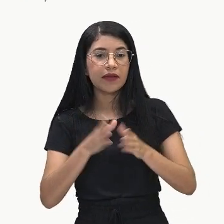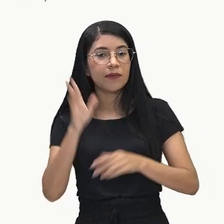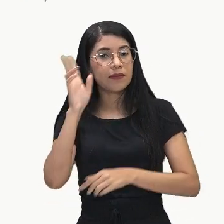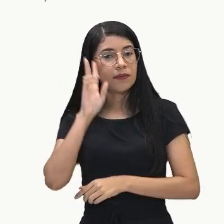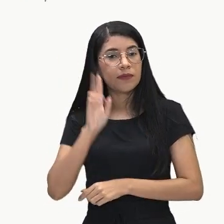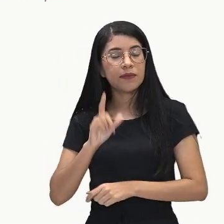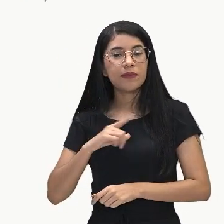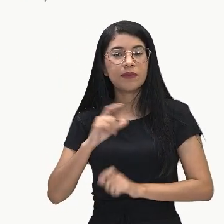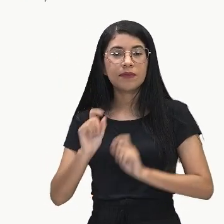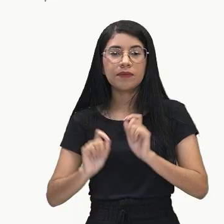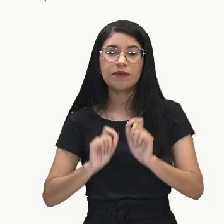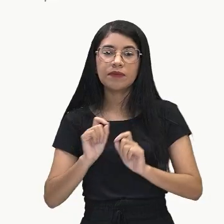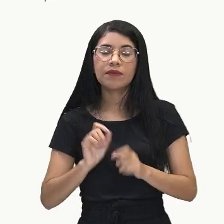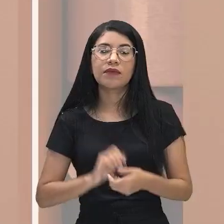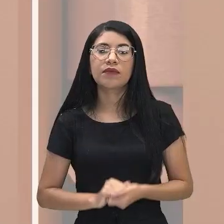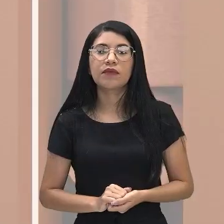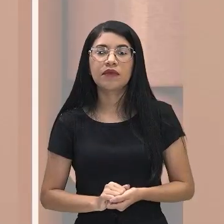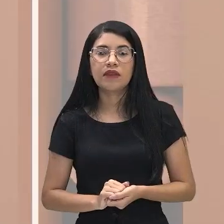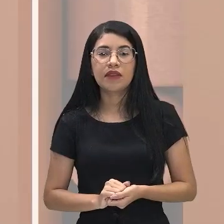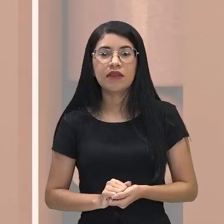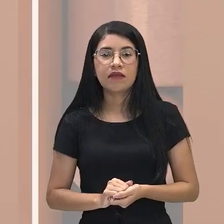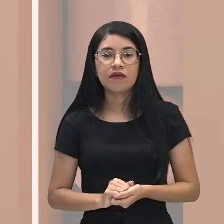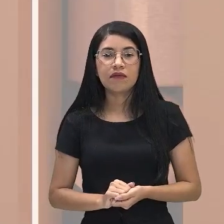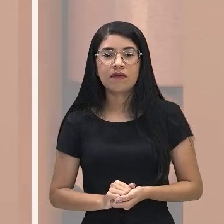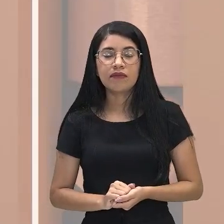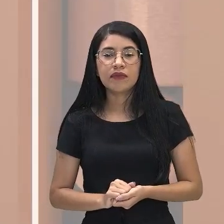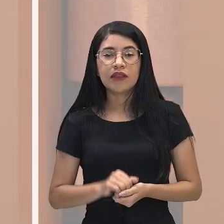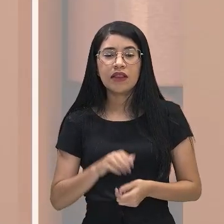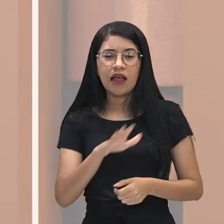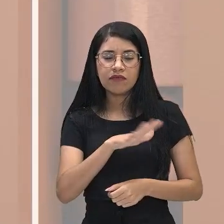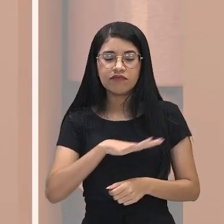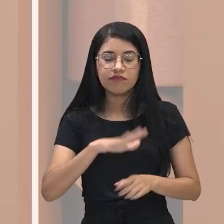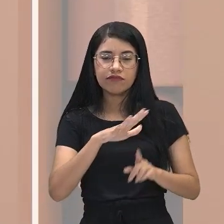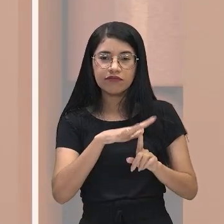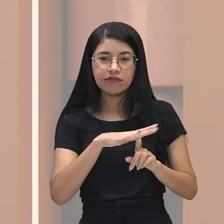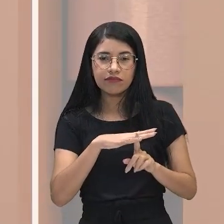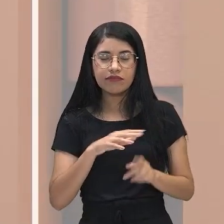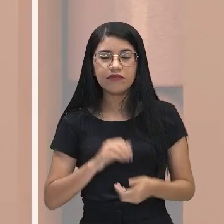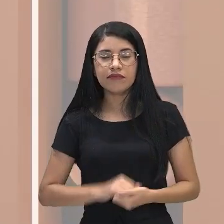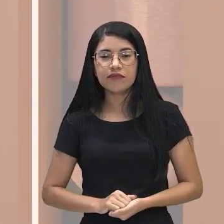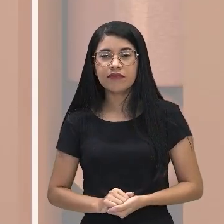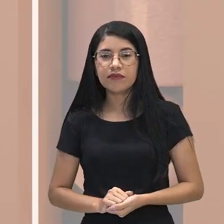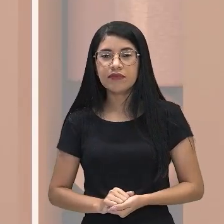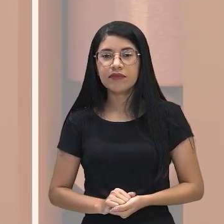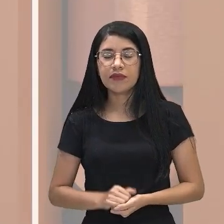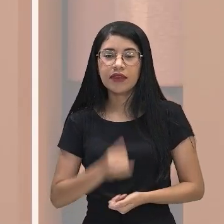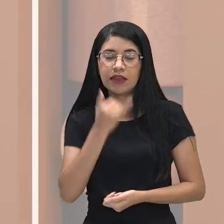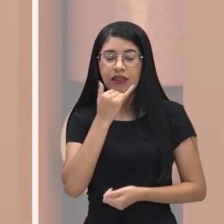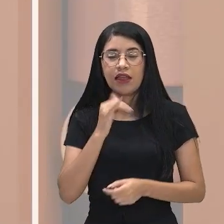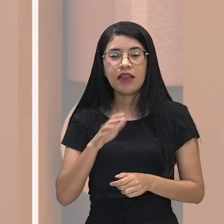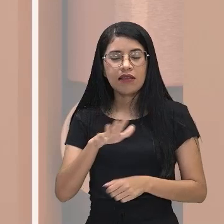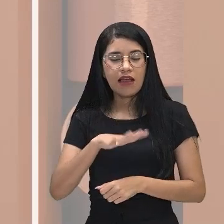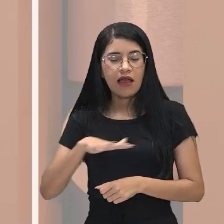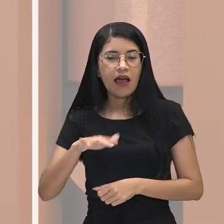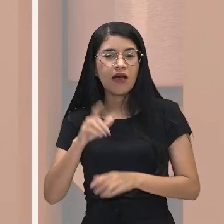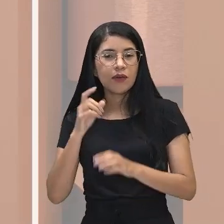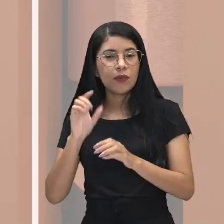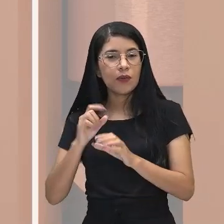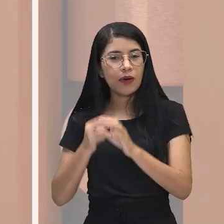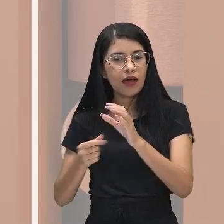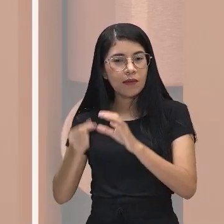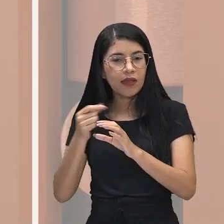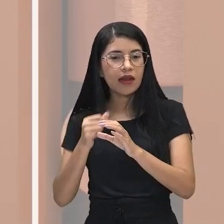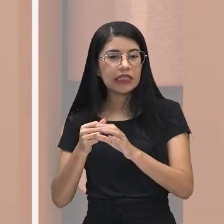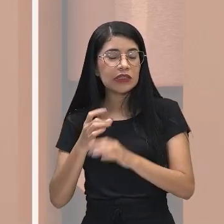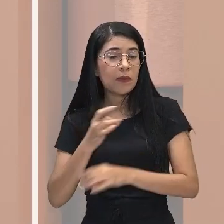história, existia no bloco socialista, ou melhor, no bloco capitalista, o medo desse fantasma